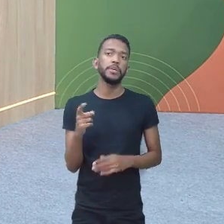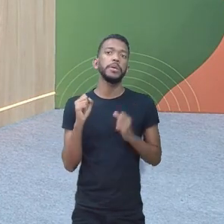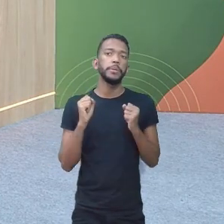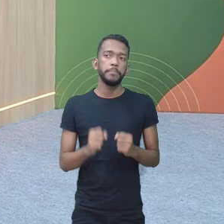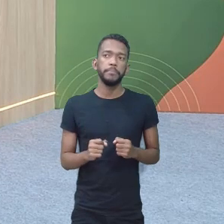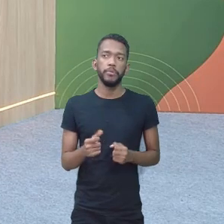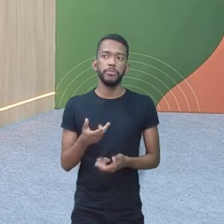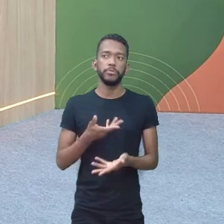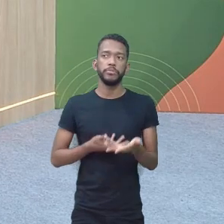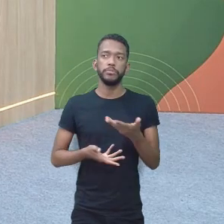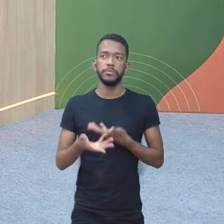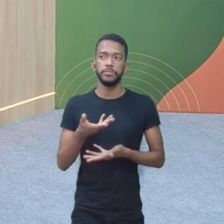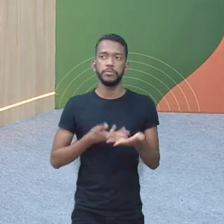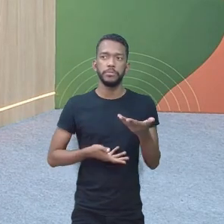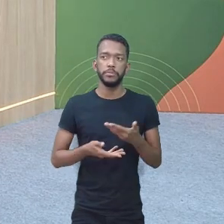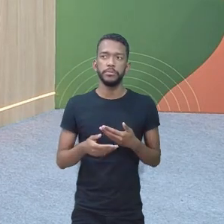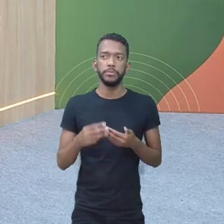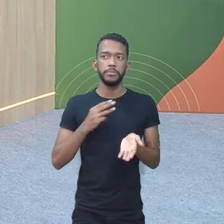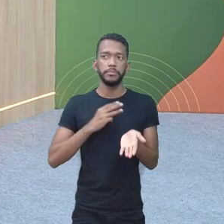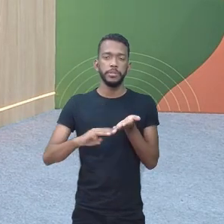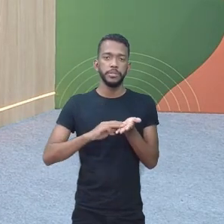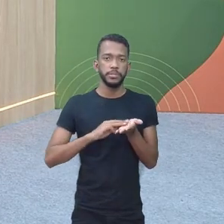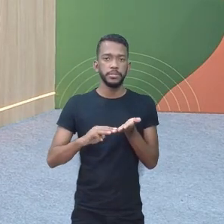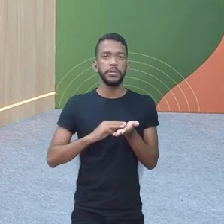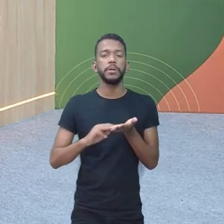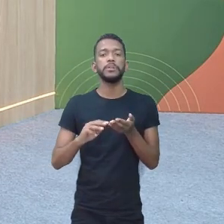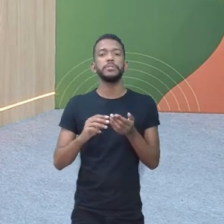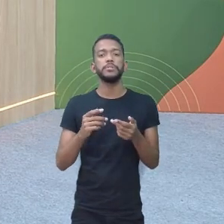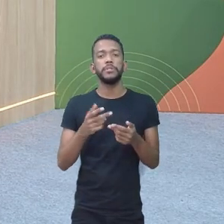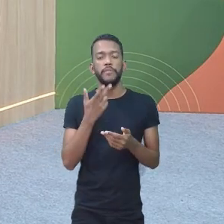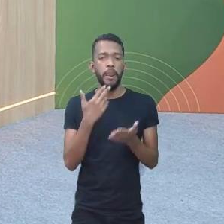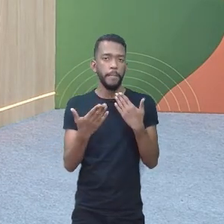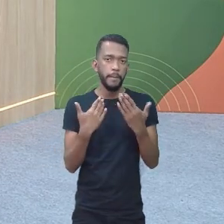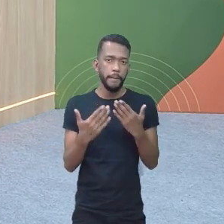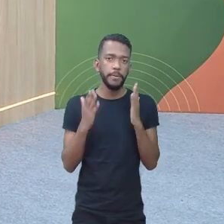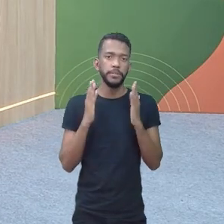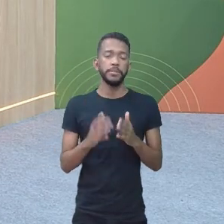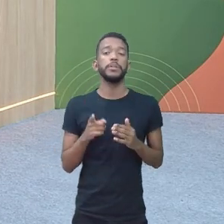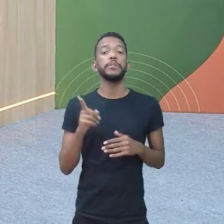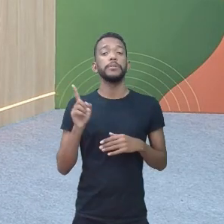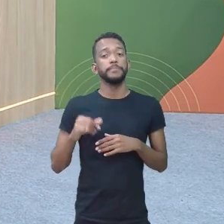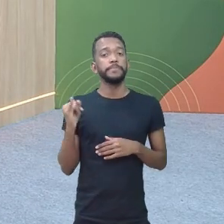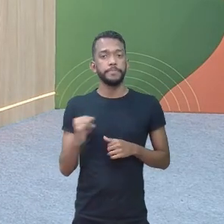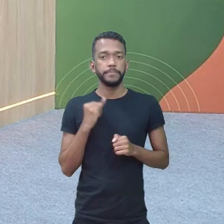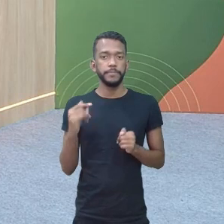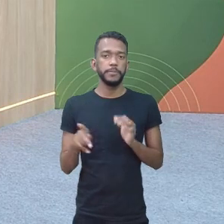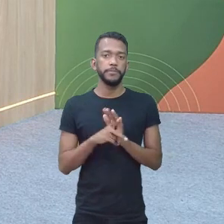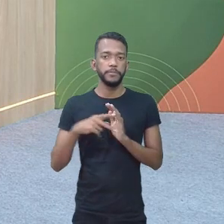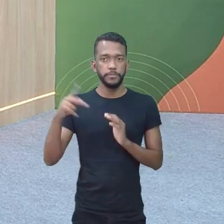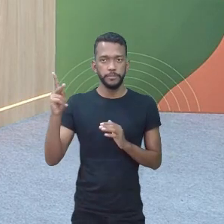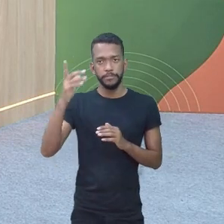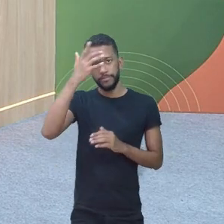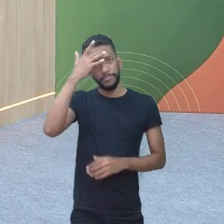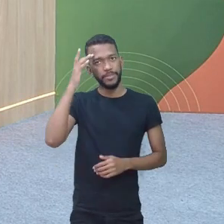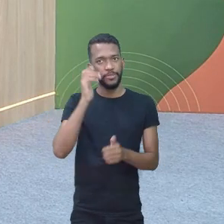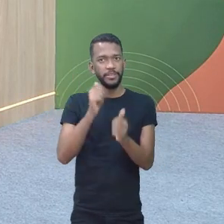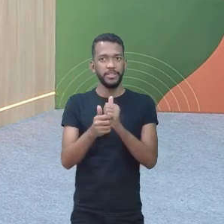podem trocar mensagem com ele, falar. Então, isso é extremamente importante para o atleta que está lá,